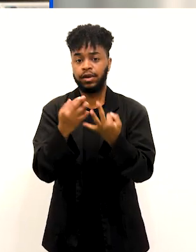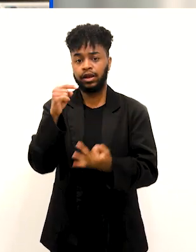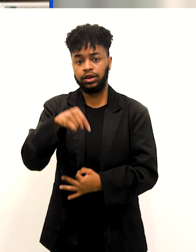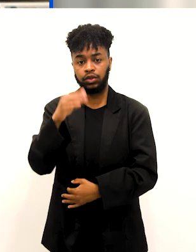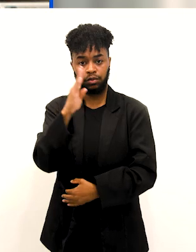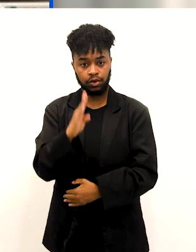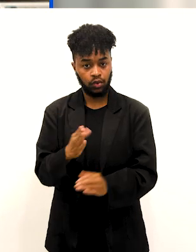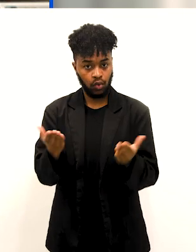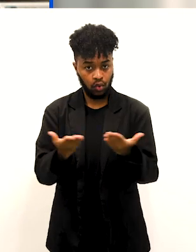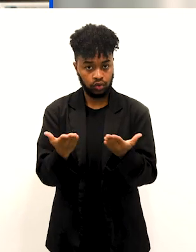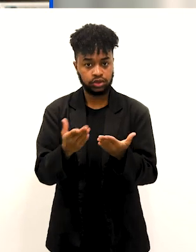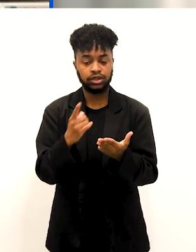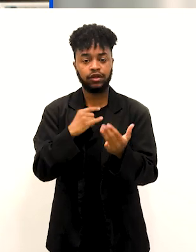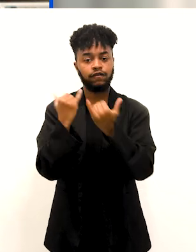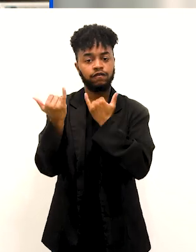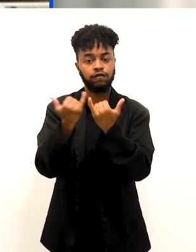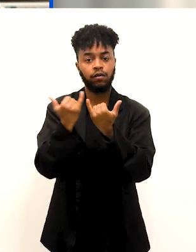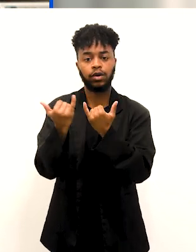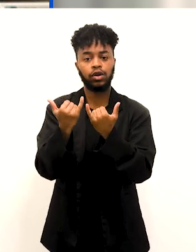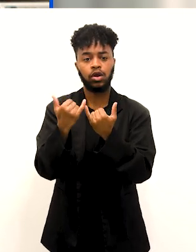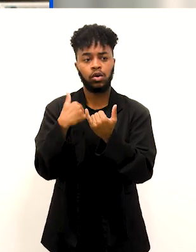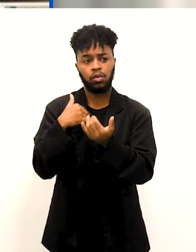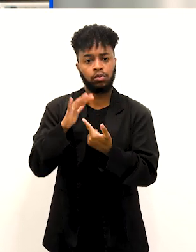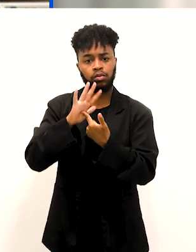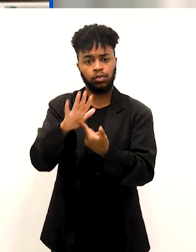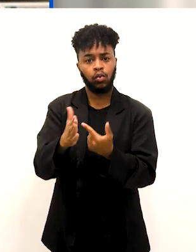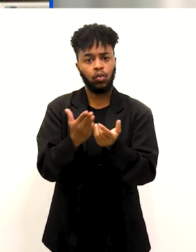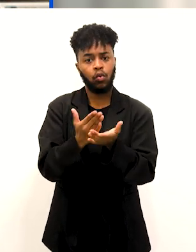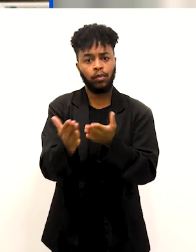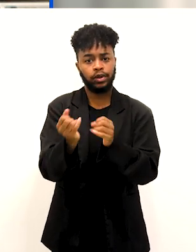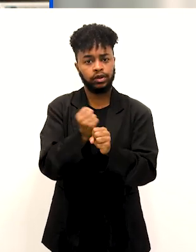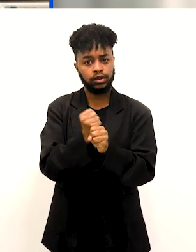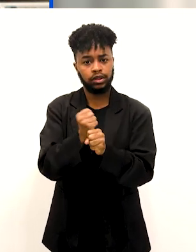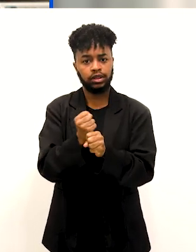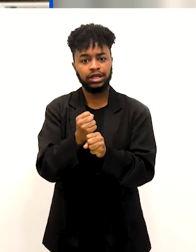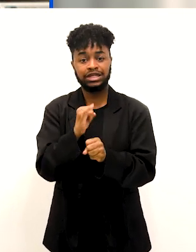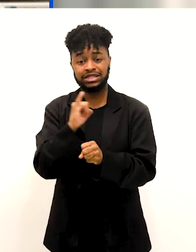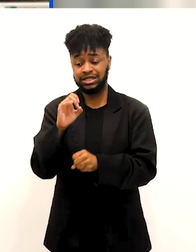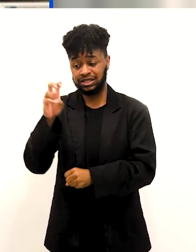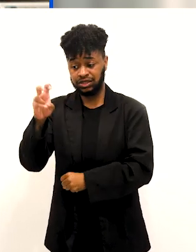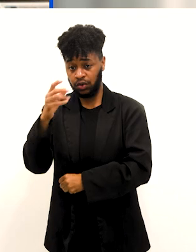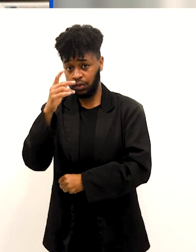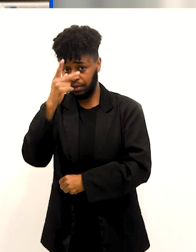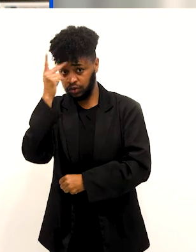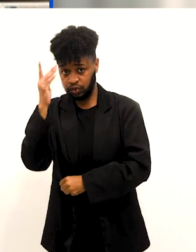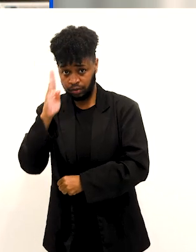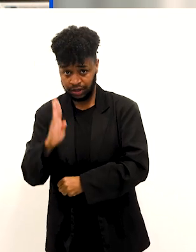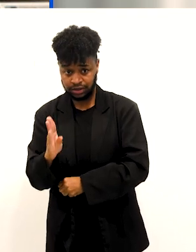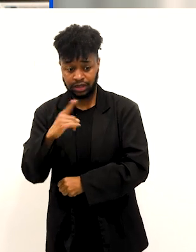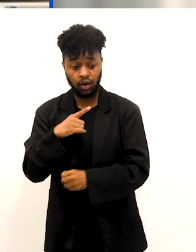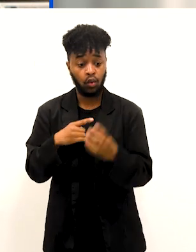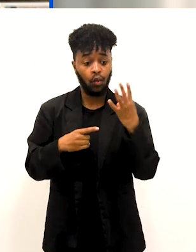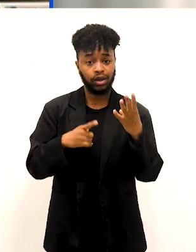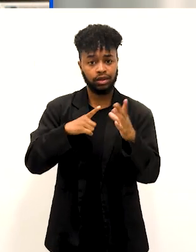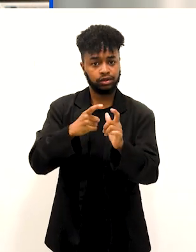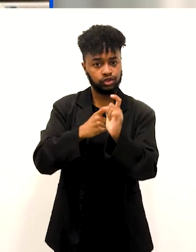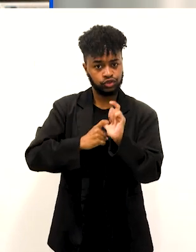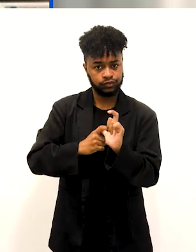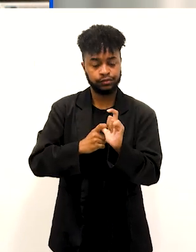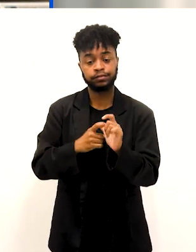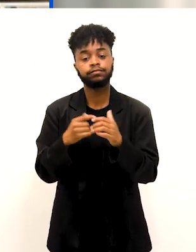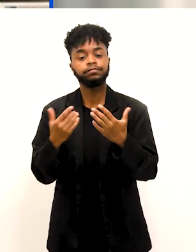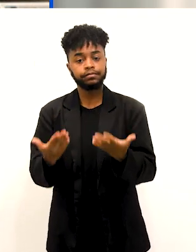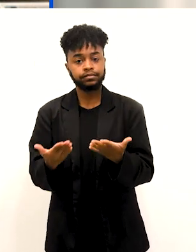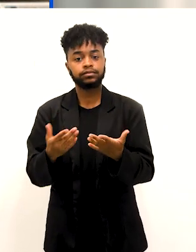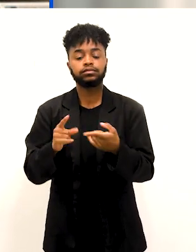famílias brasileiras hoje, que o dado mais recente que eu tenho é do começo do ano, que a gente tinha quase que 4 em cada 5 brasileiros estavam endividados. O que é